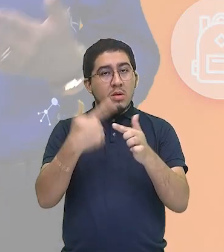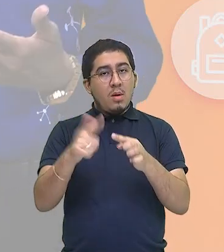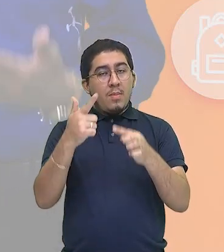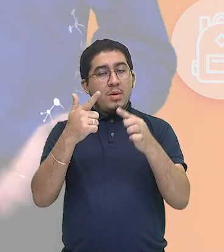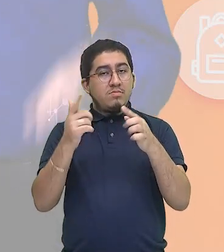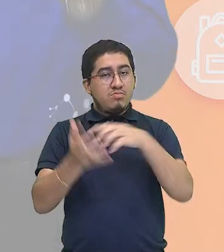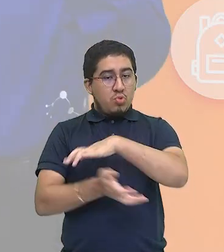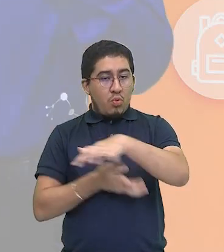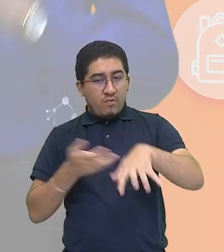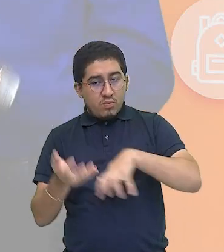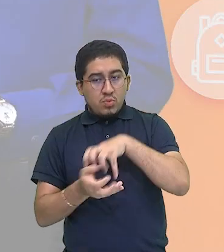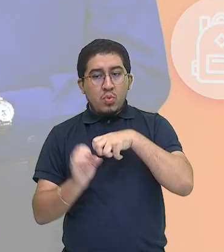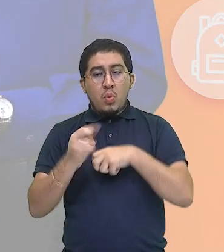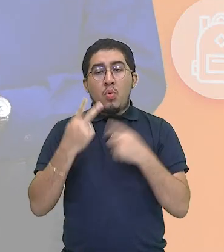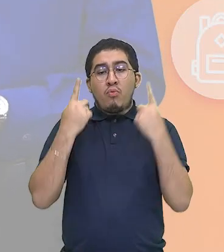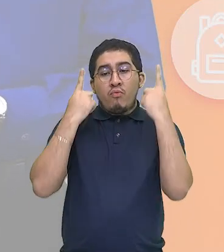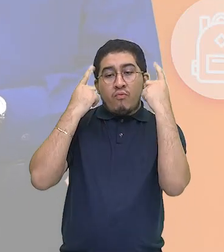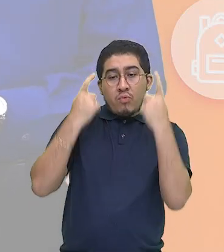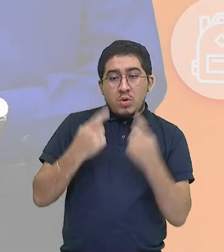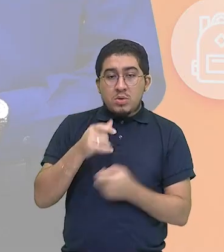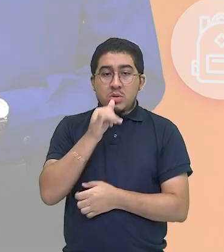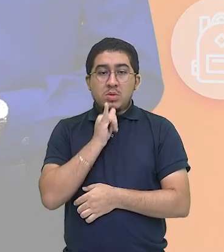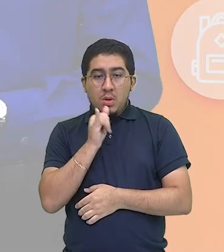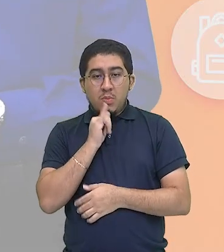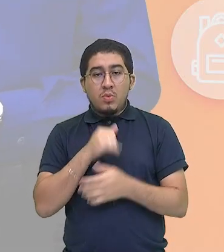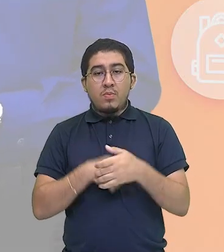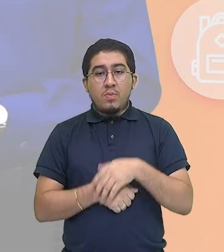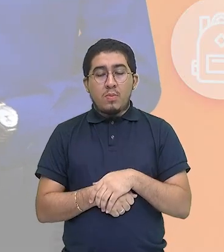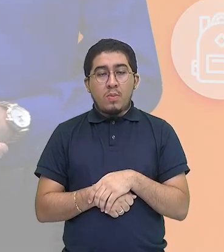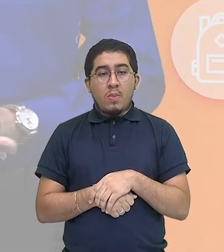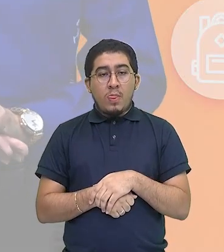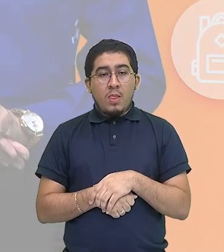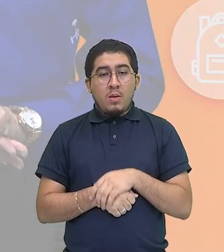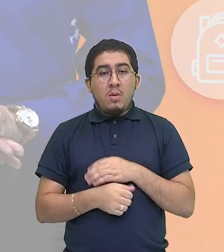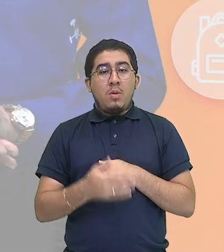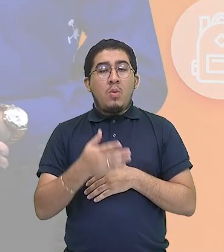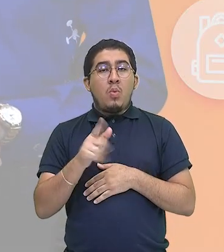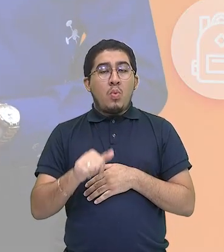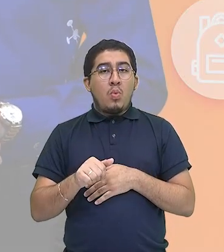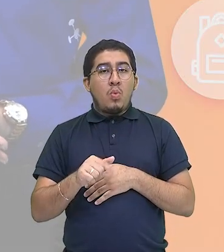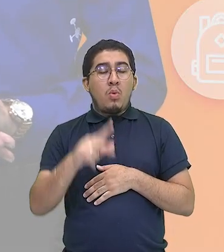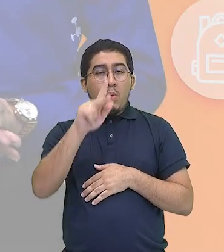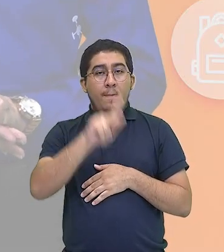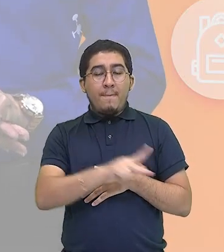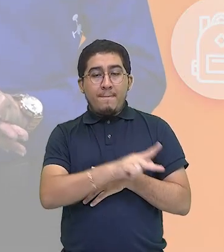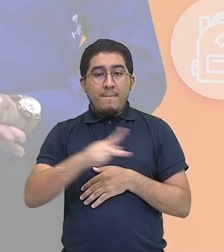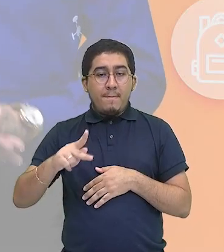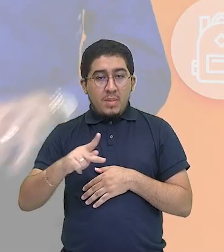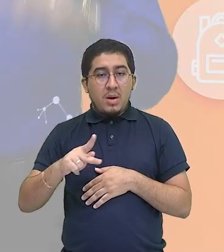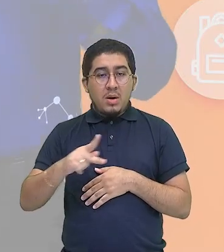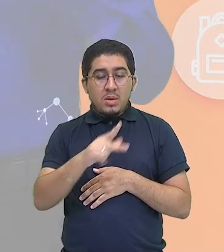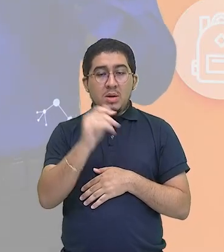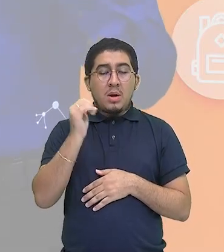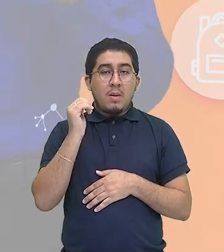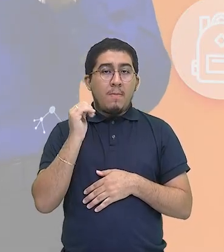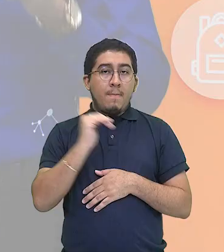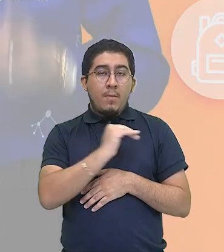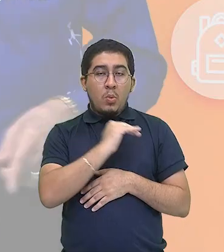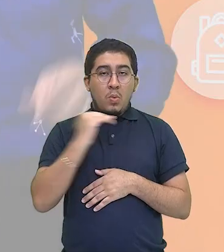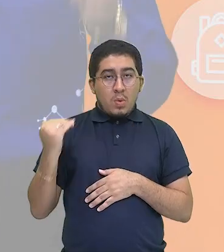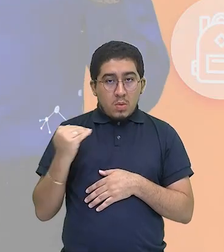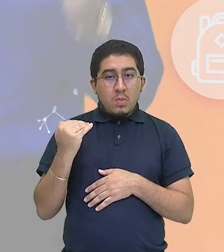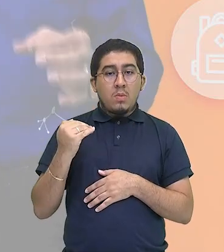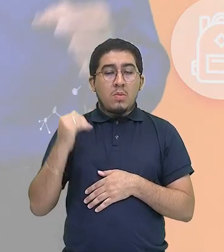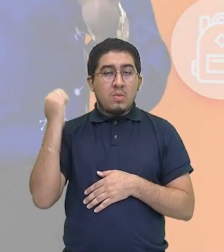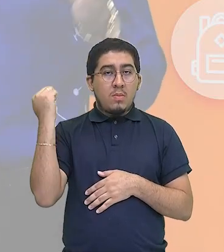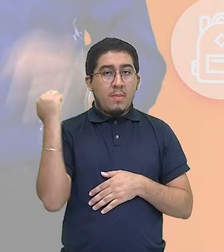ou violência, como, por exemplo, o assassinato do padre Jósimo Moraes Tavares e do